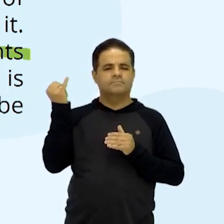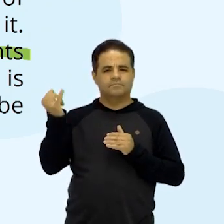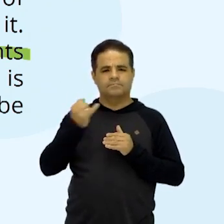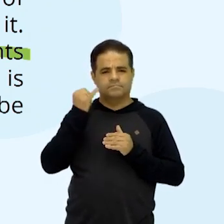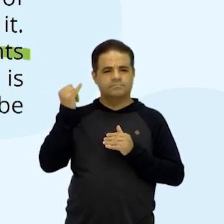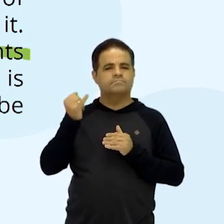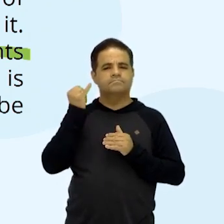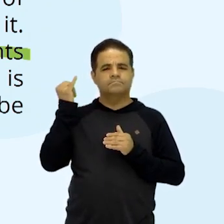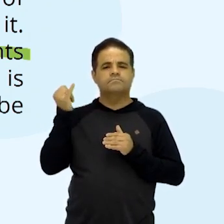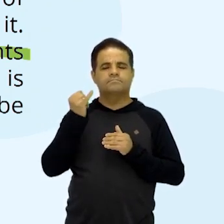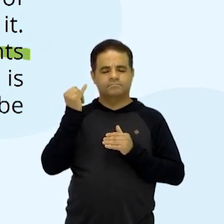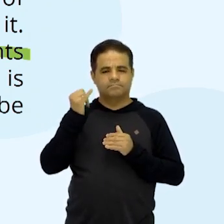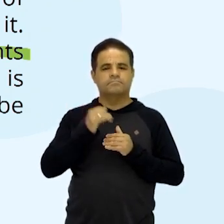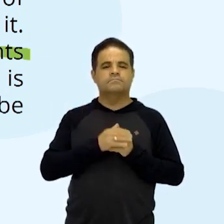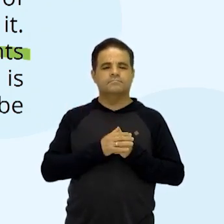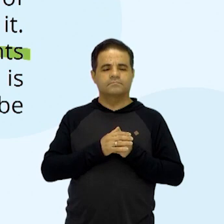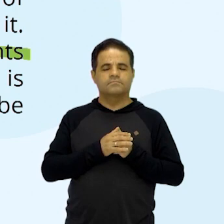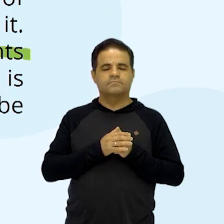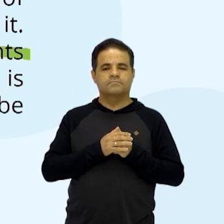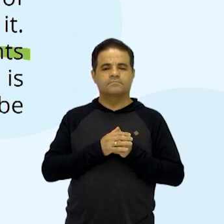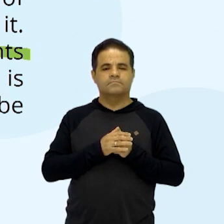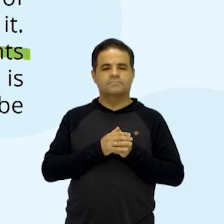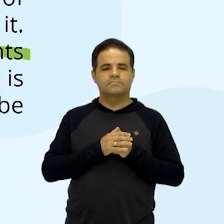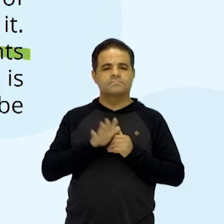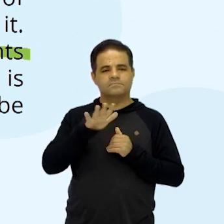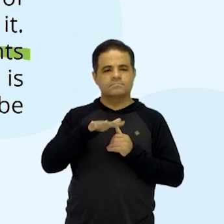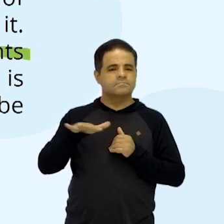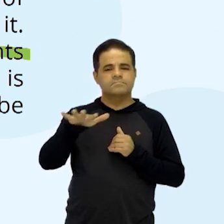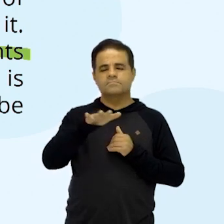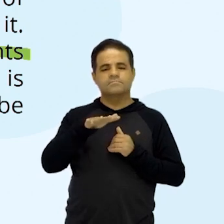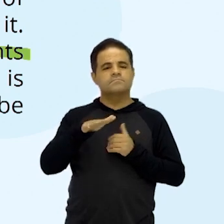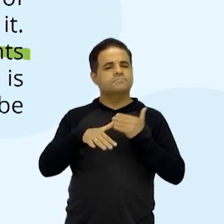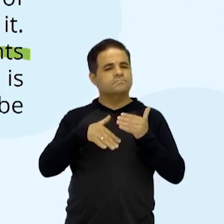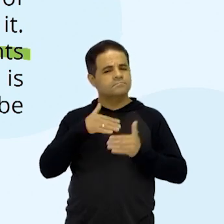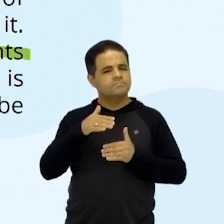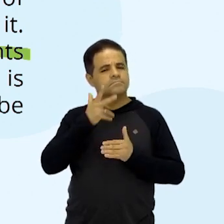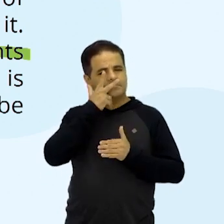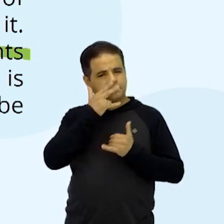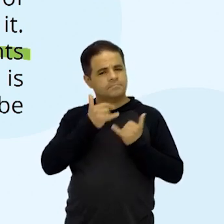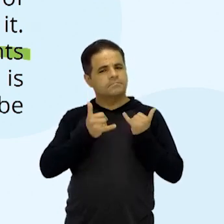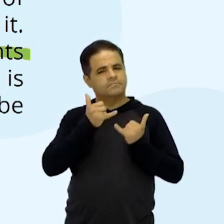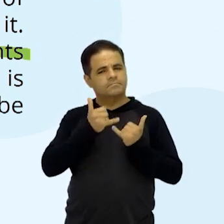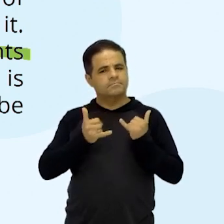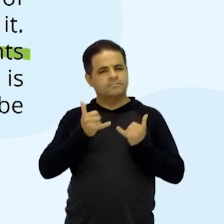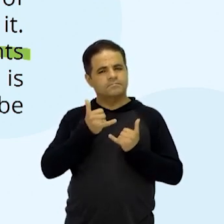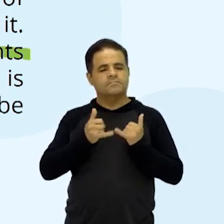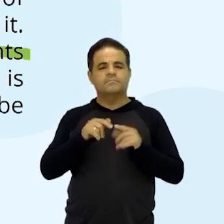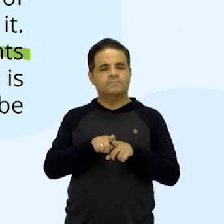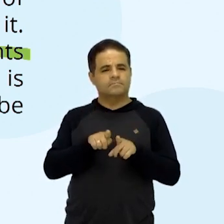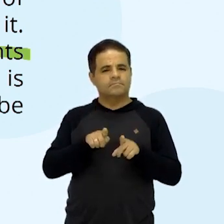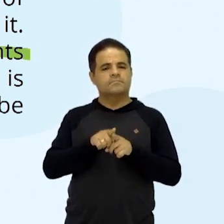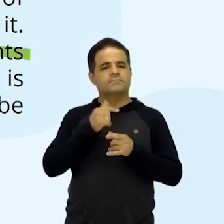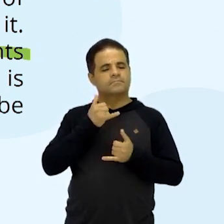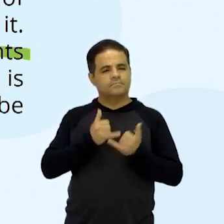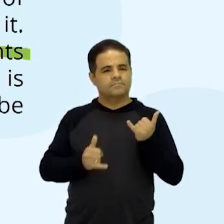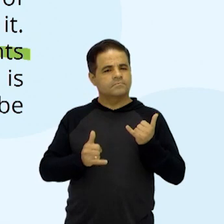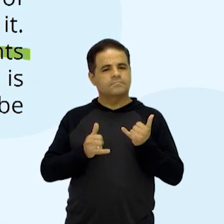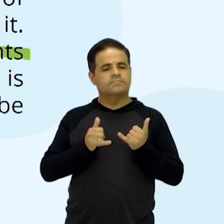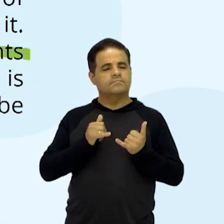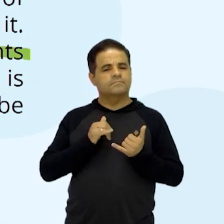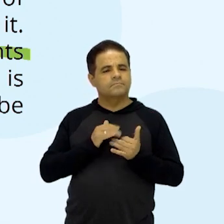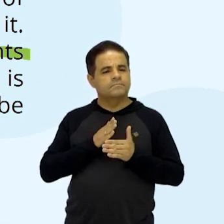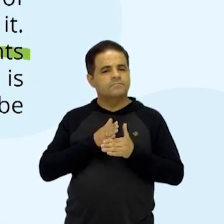it is. There may be stigmatizing, ok, é parecido. Narratives, também é parecido. E